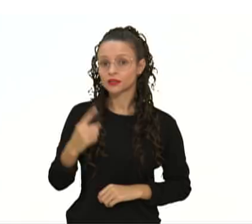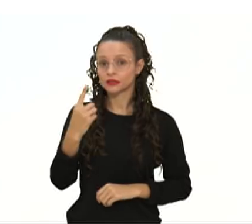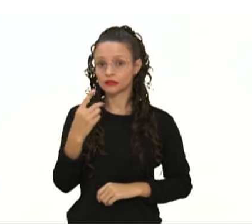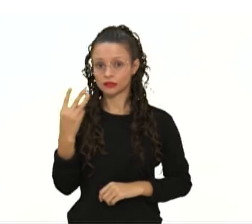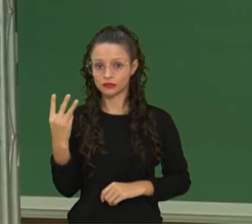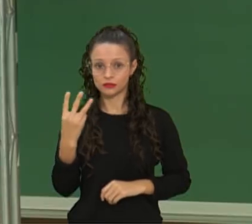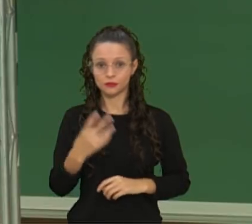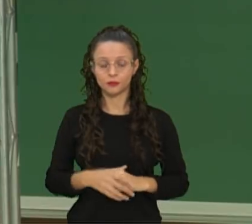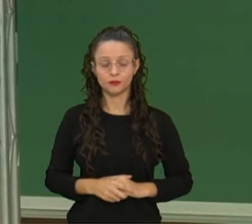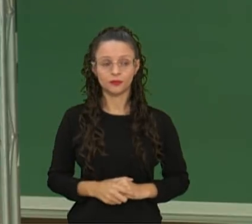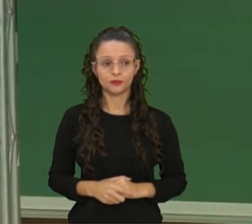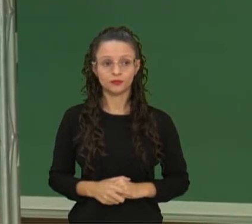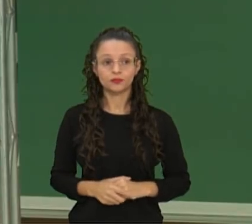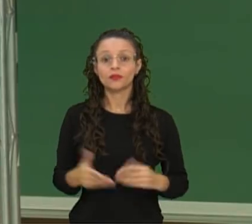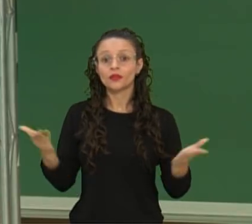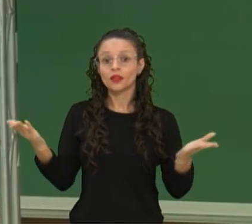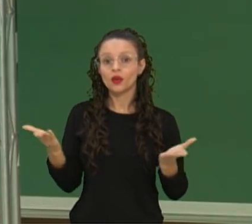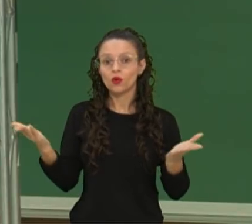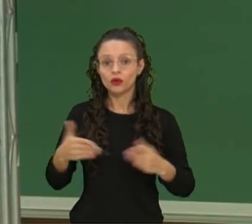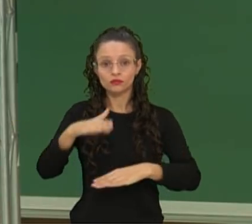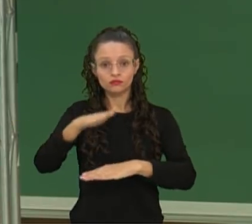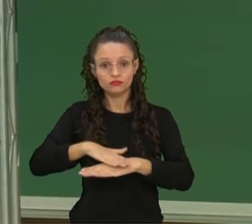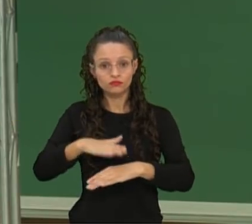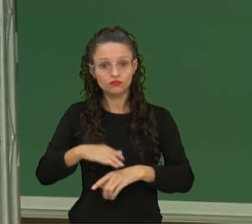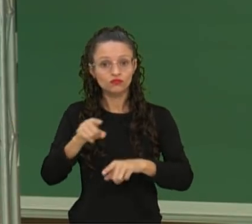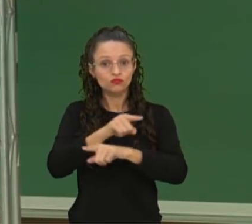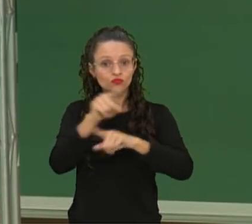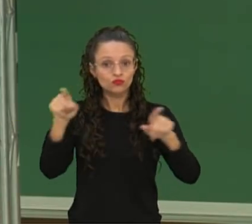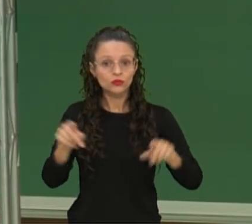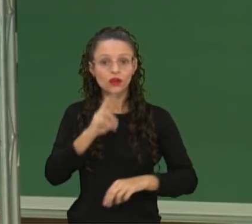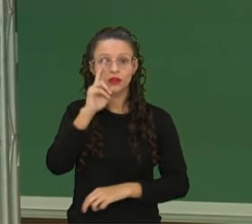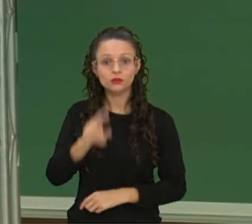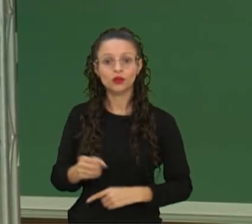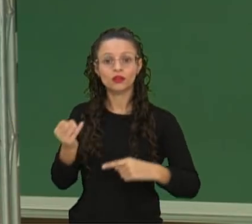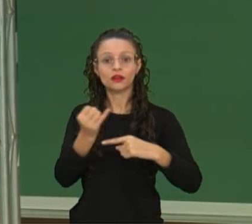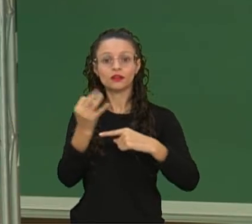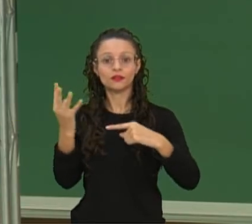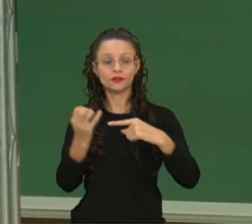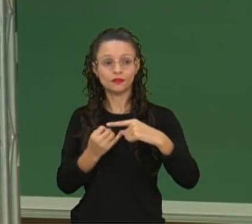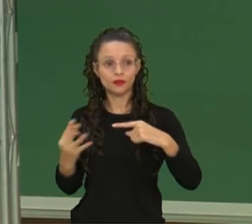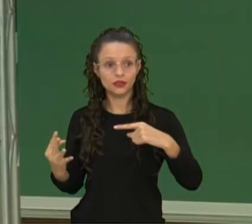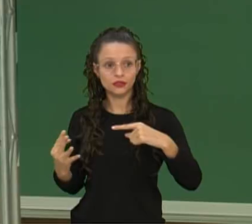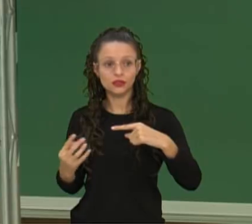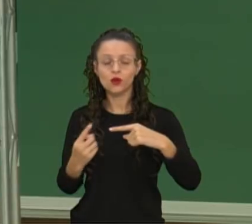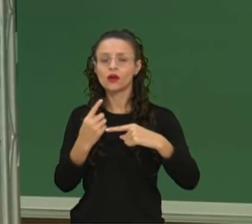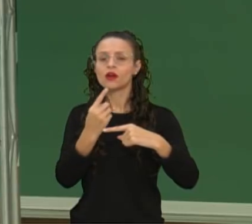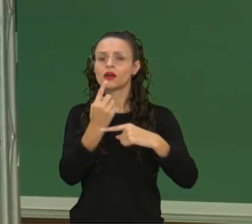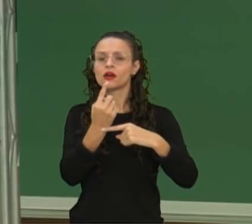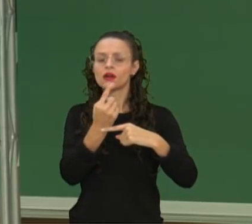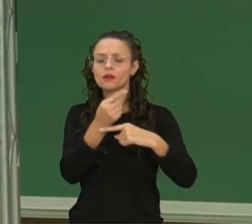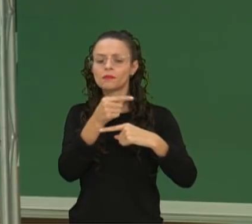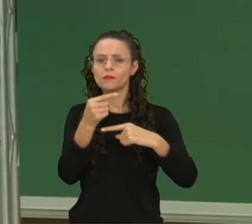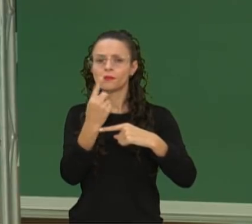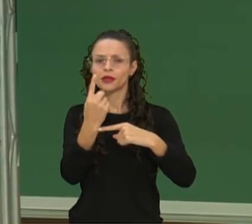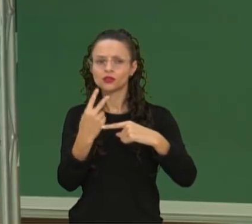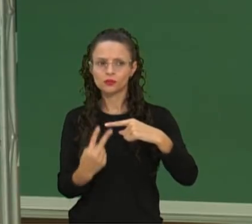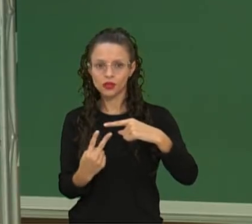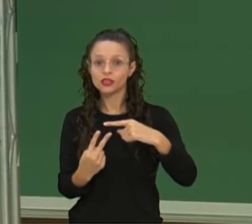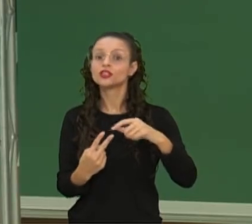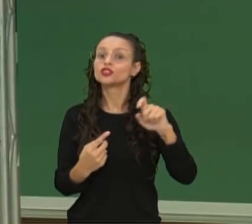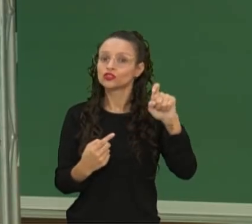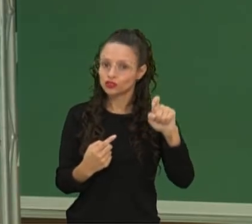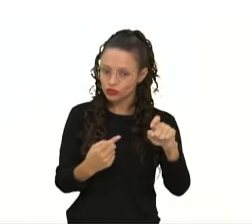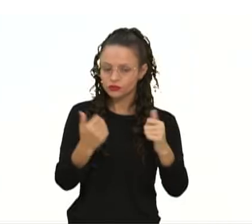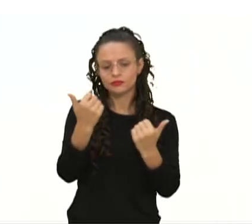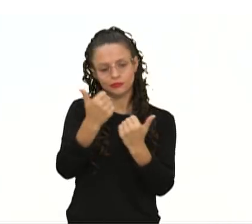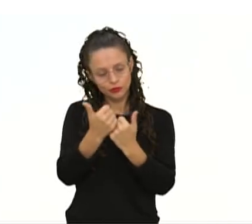13. E agora eu quero que você resolva usando essa fração, né? Para x igual a menos meio, quanto vale o y? Substitua o x por